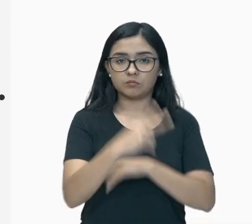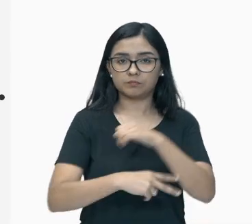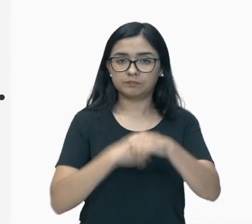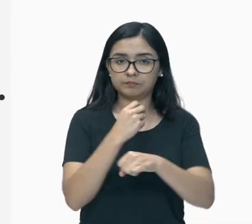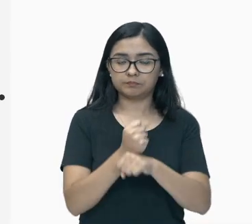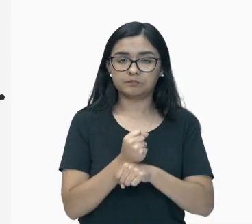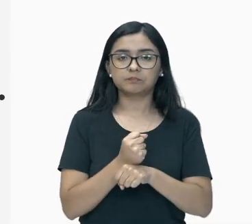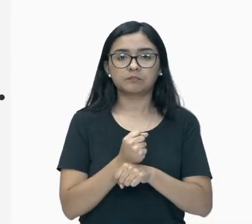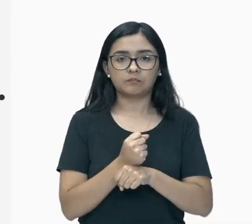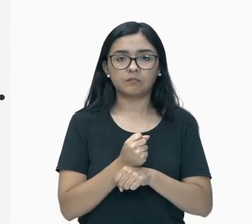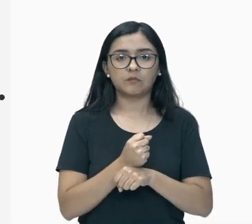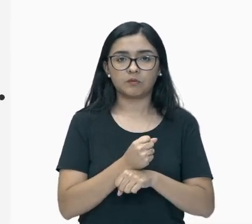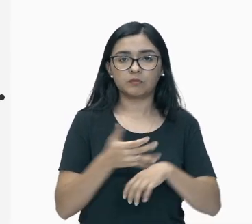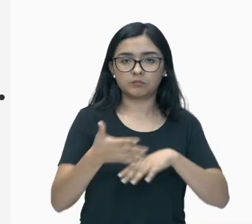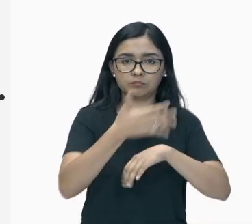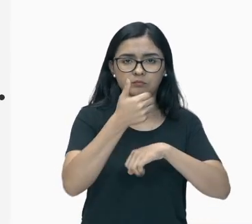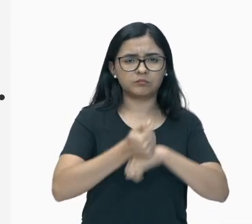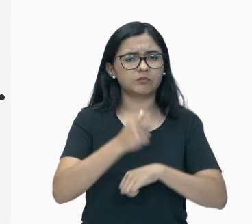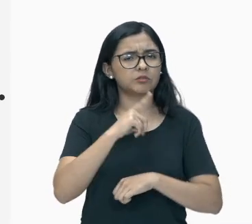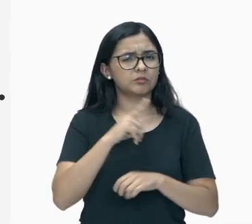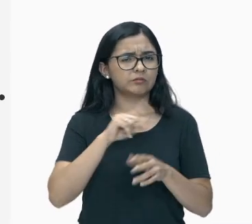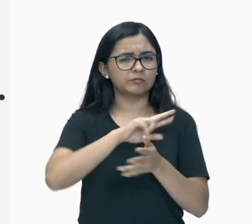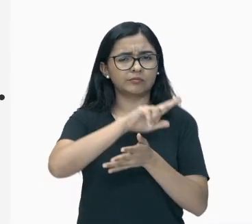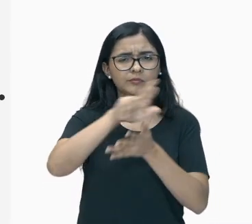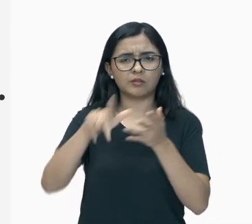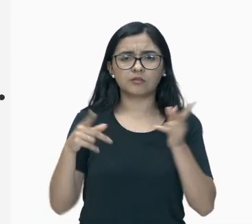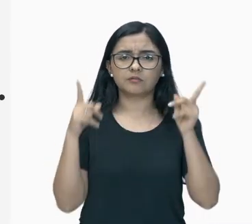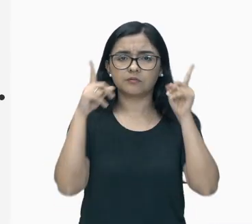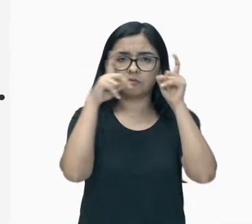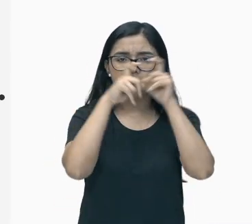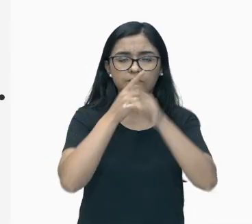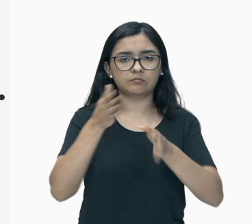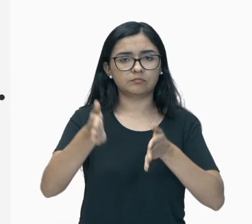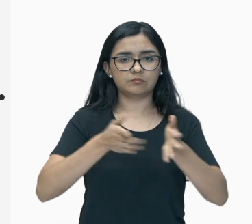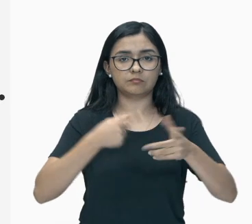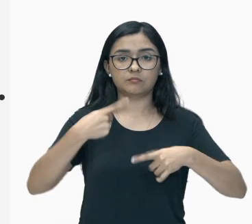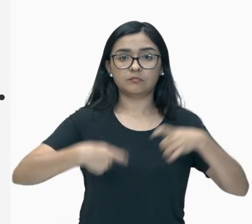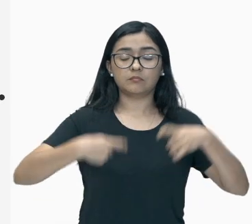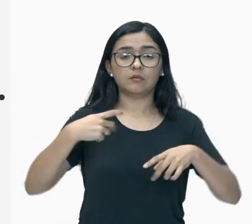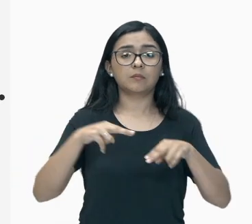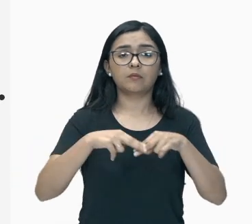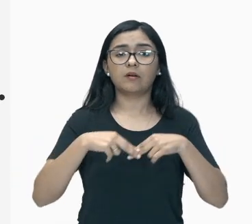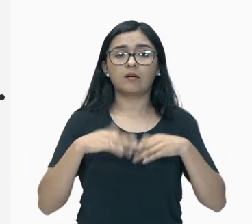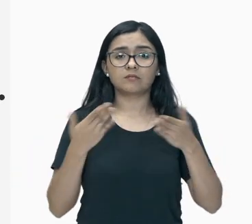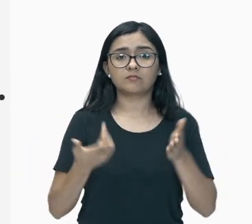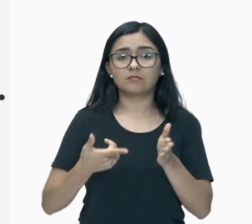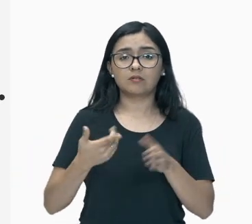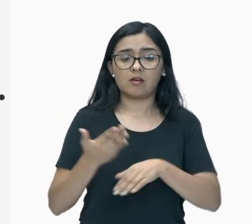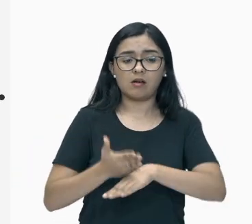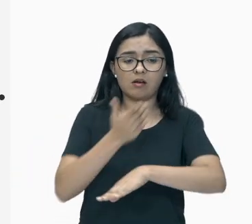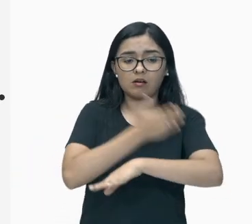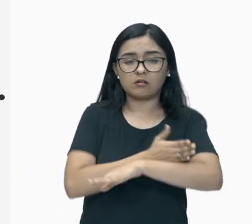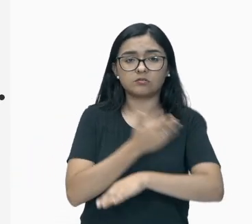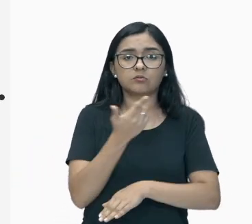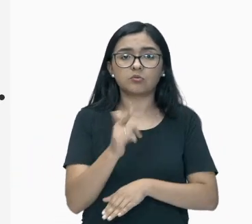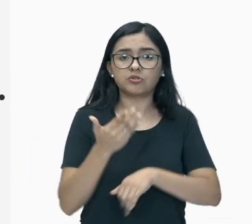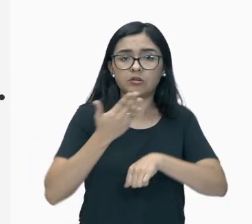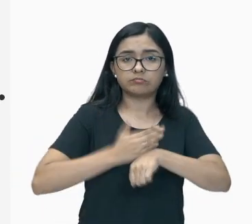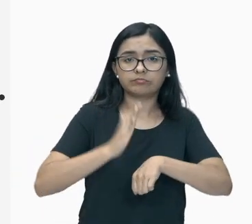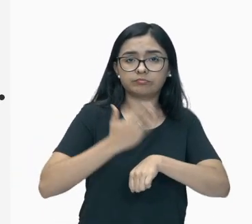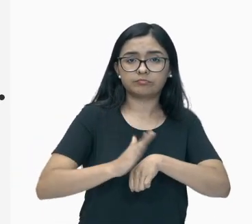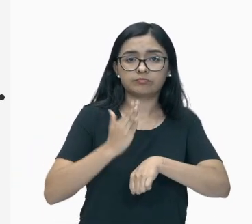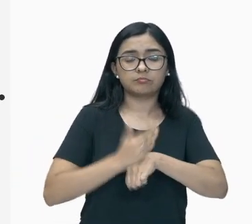colonos enfrentaram muitas dificuldades na guerra por falta de preparação do seu exército e por insuficiência das